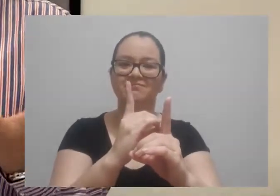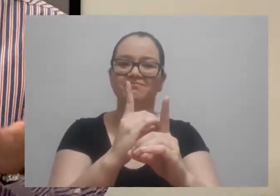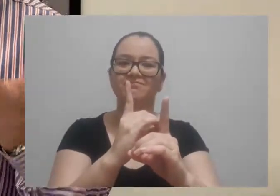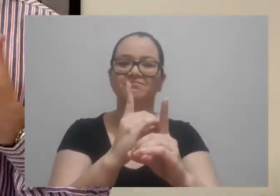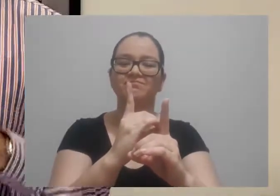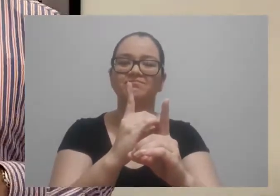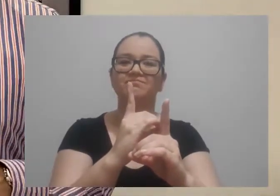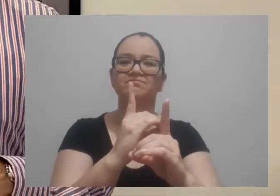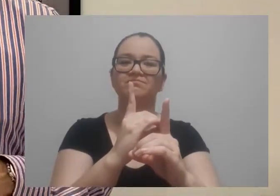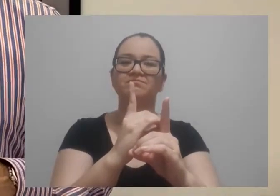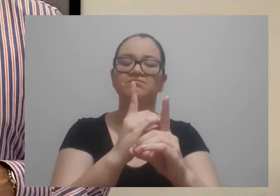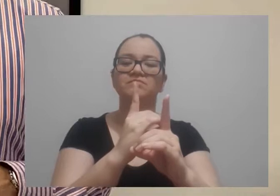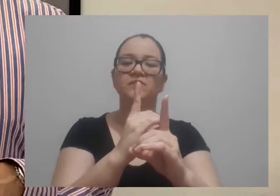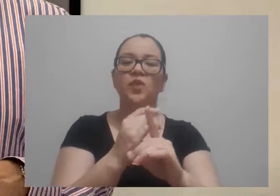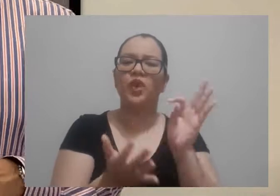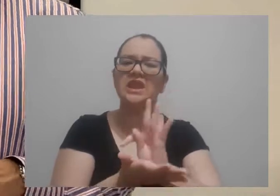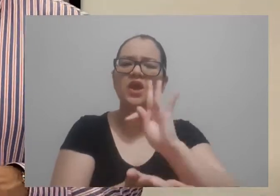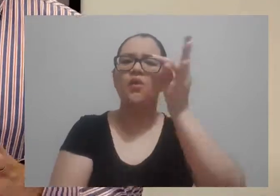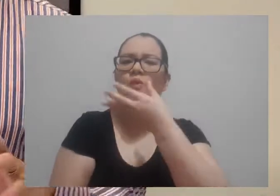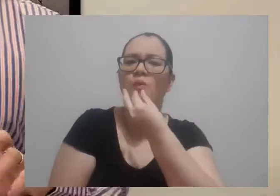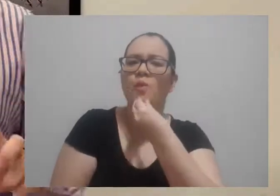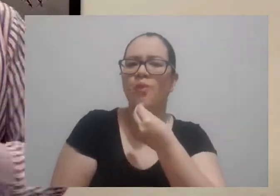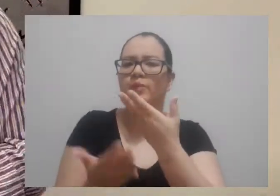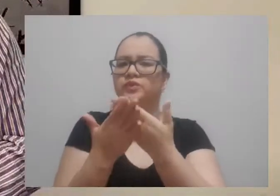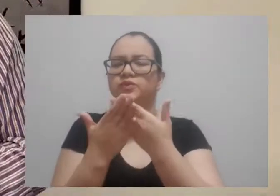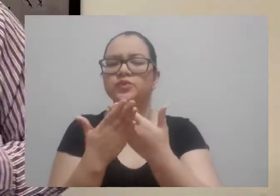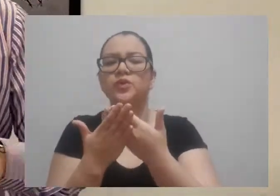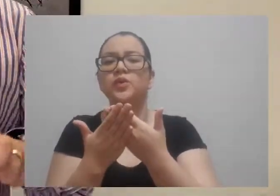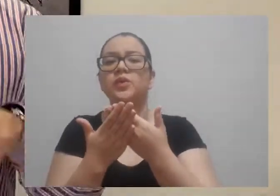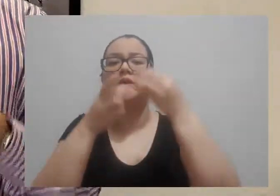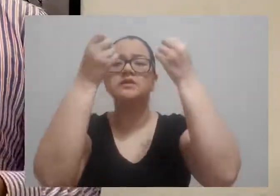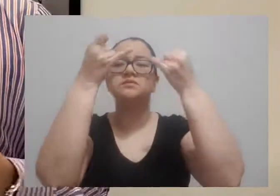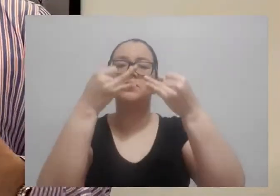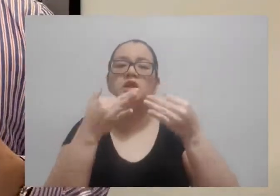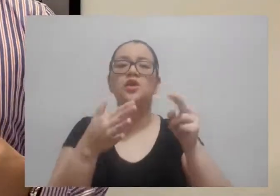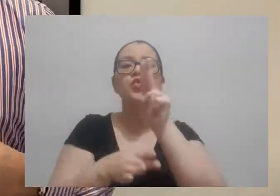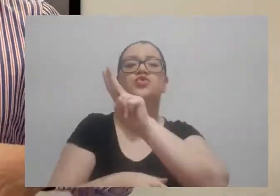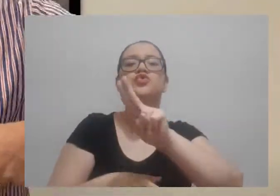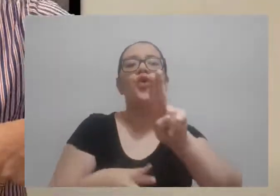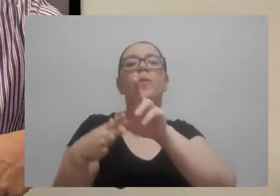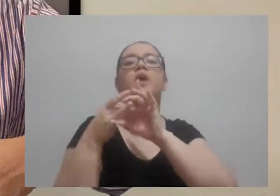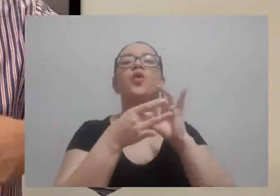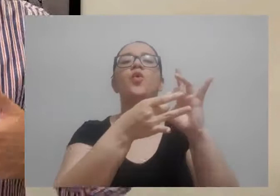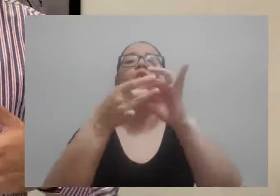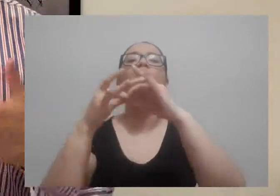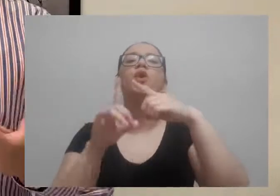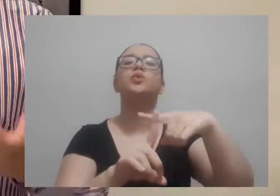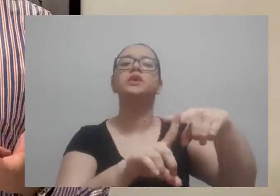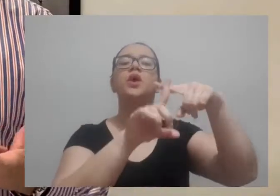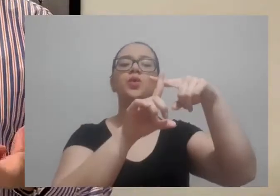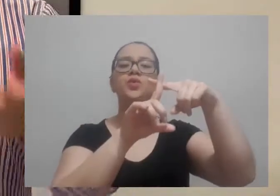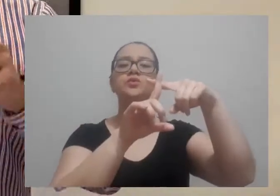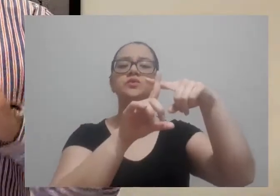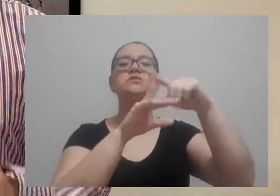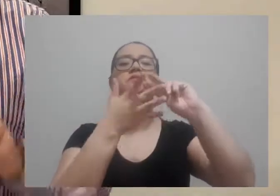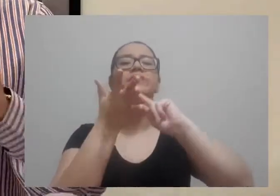a comunhão da cruz. Em um de seus livros ele traduz essa situação como que nós tivéssemos parte